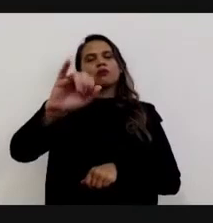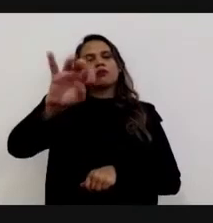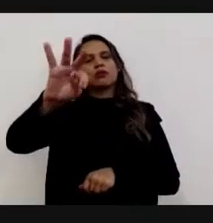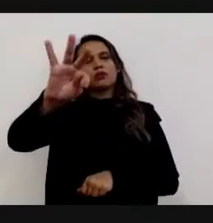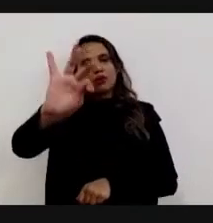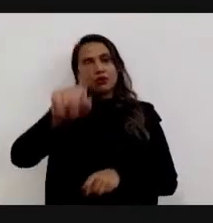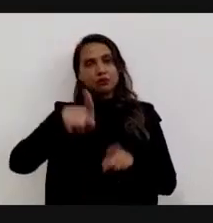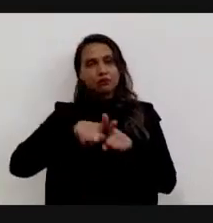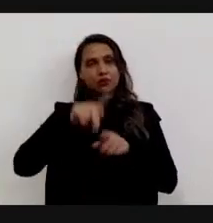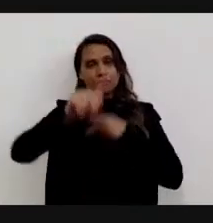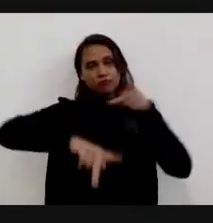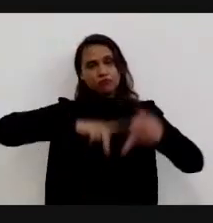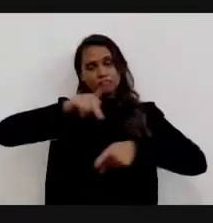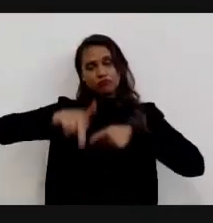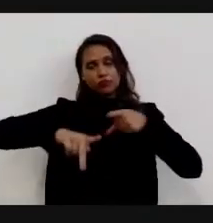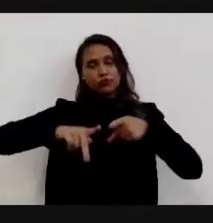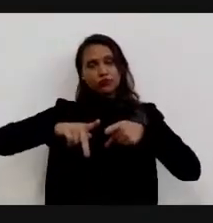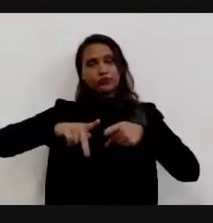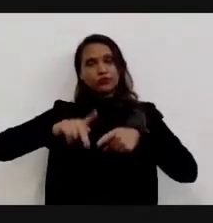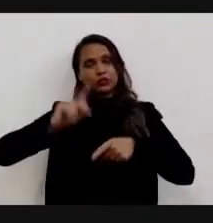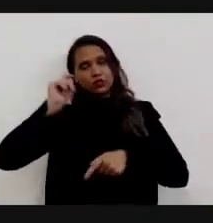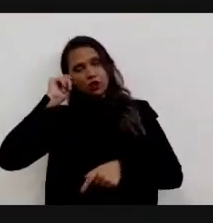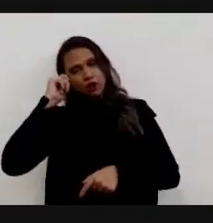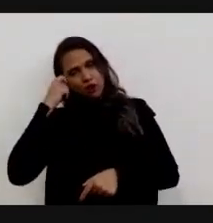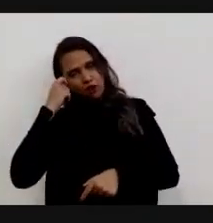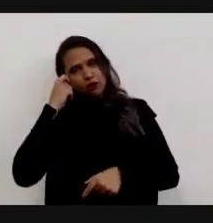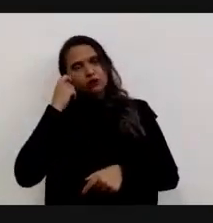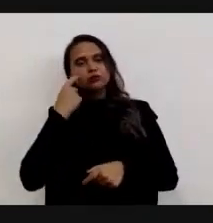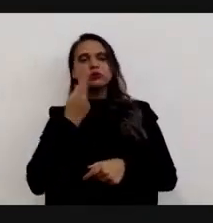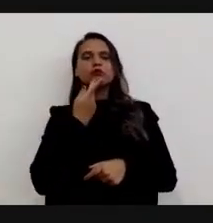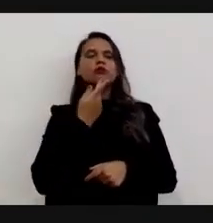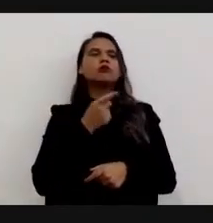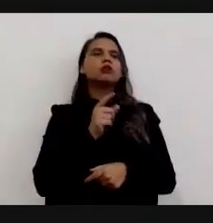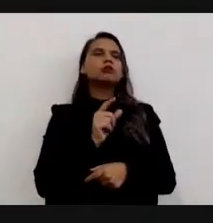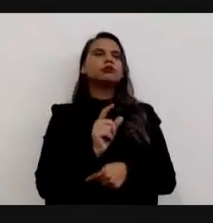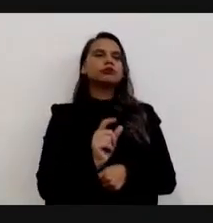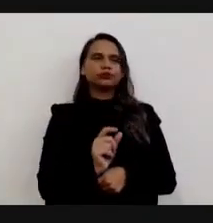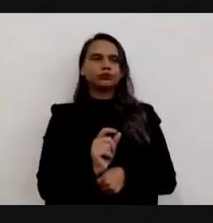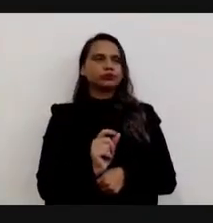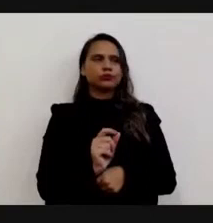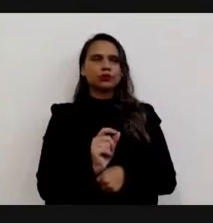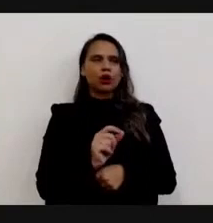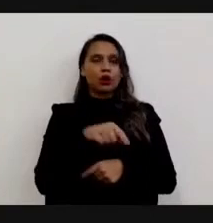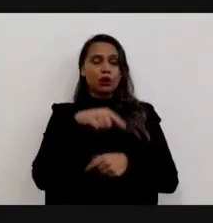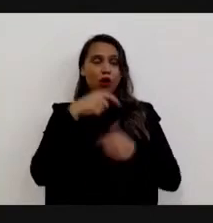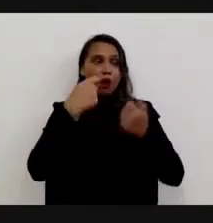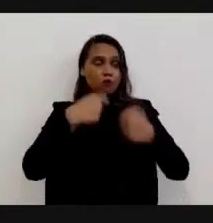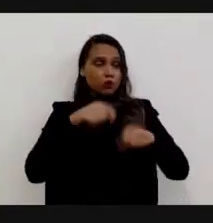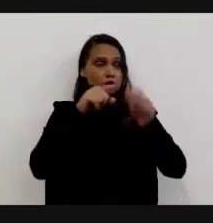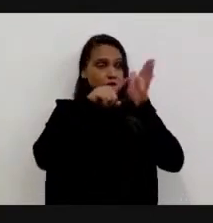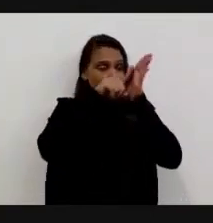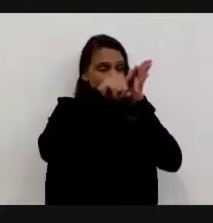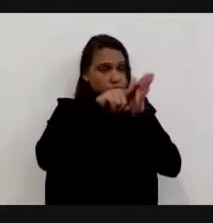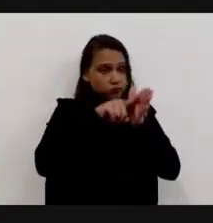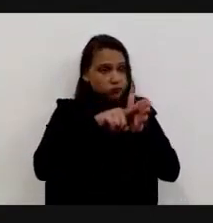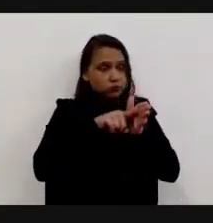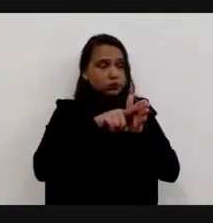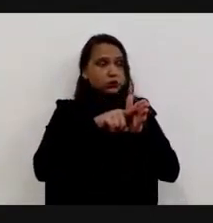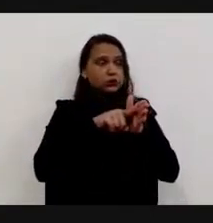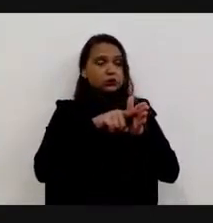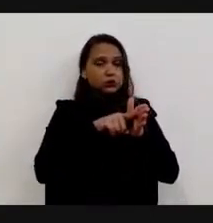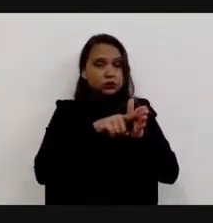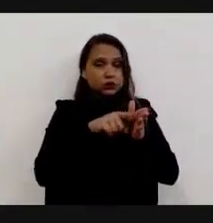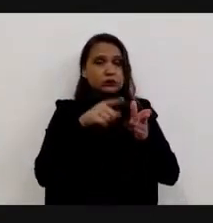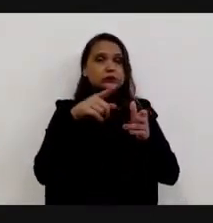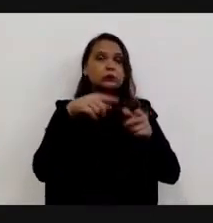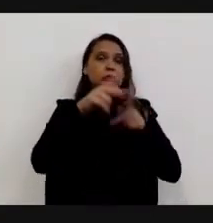Povos Indígenas, dos Direitos dos Povos Indígenas, prescreve que há necessidade de uma consulta a esses povos, tanto os povos indígenas